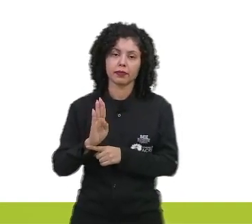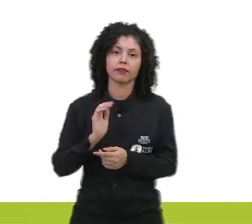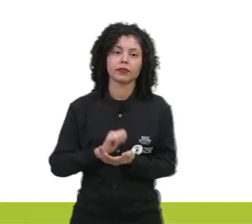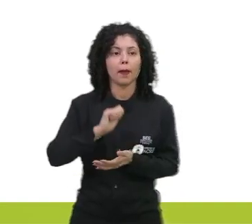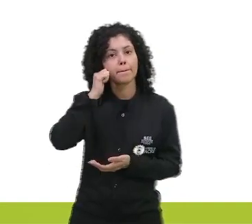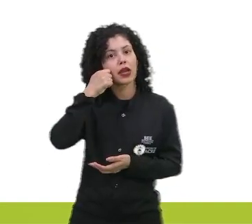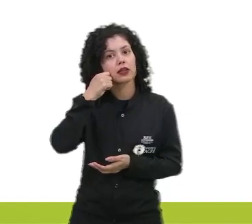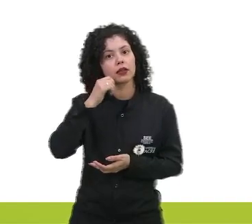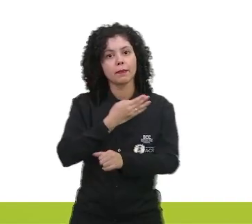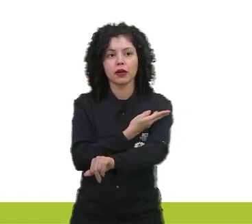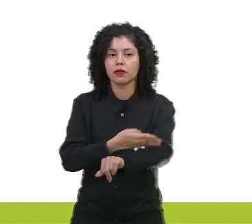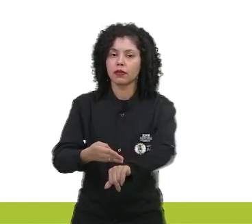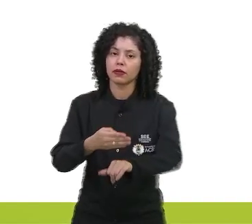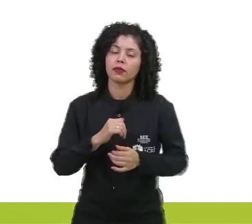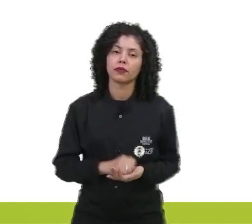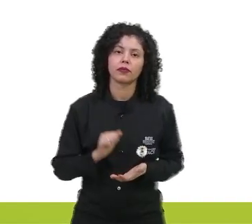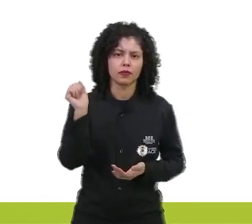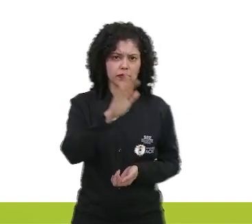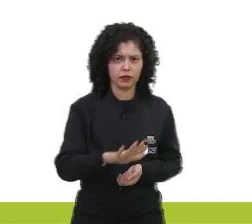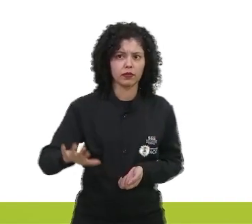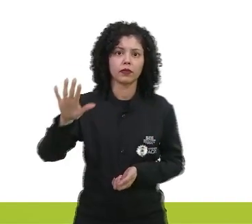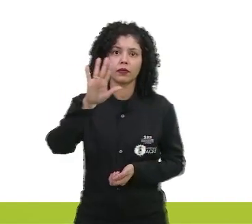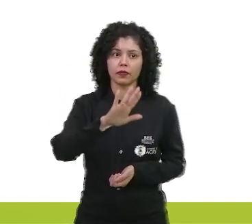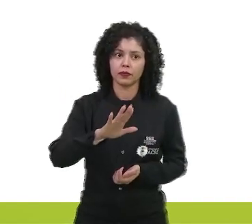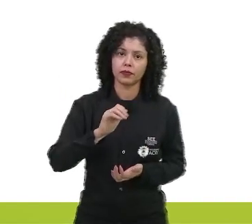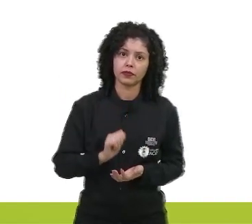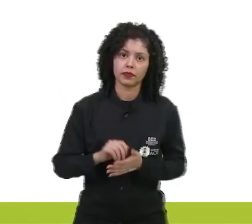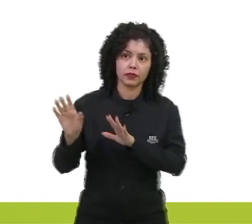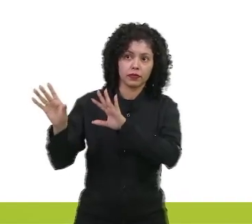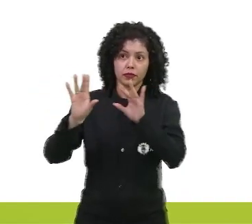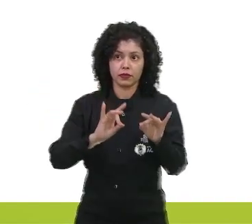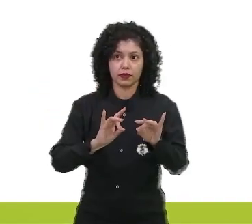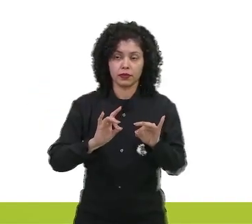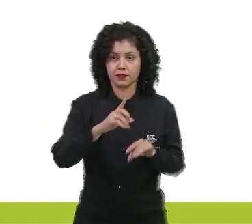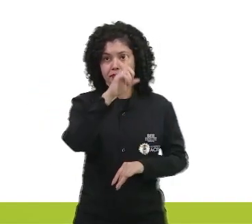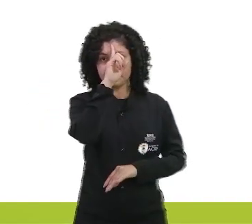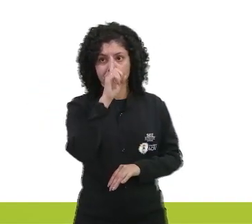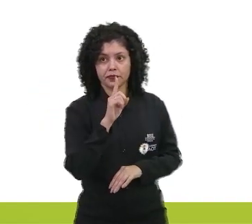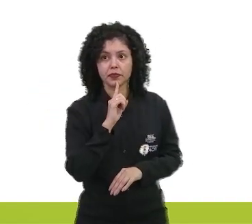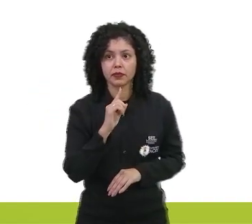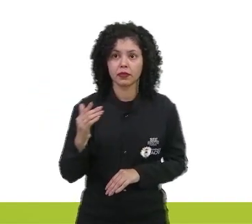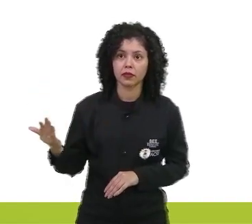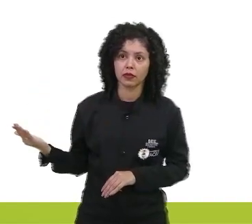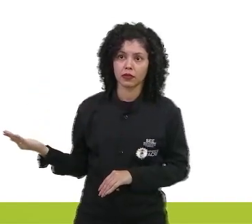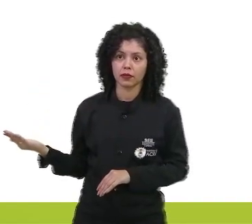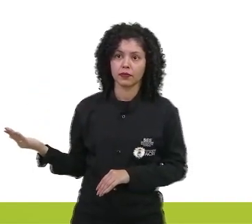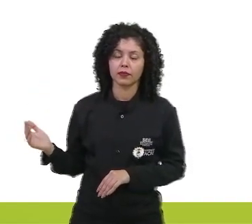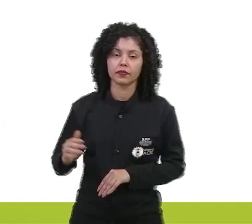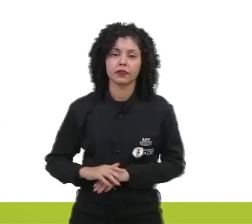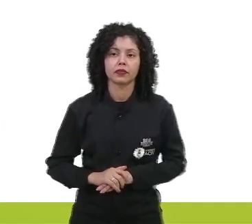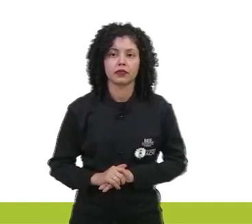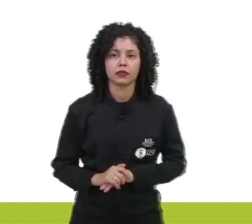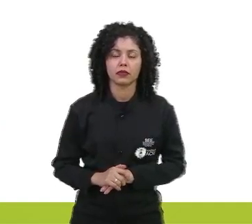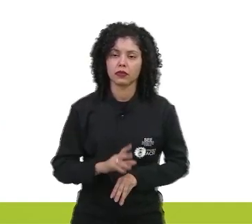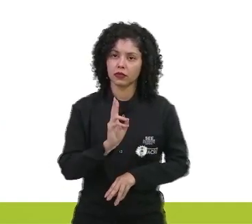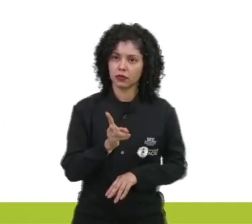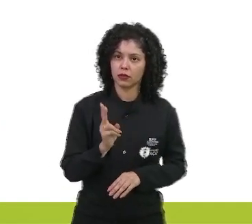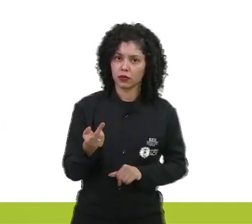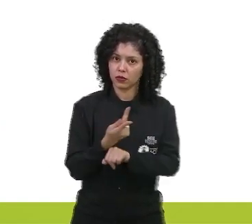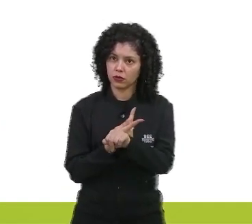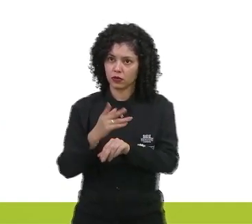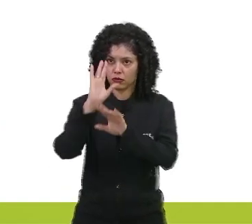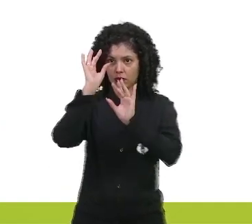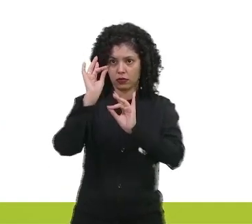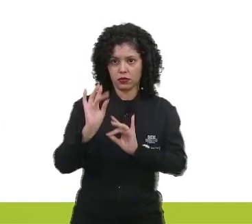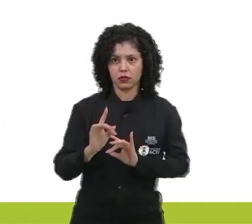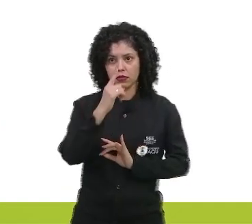branco, e ele geralmente, ele traz a cena, né, com a carga dramática e sempre procura